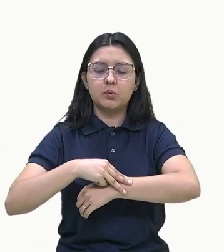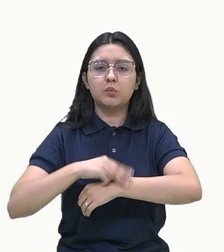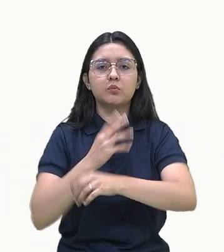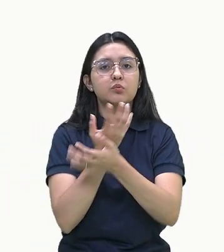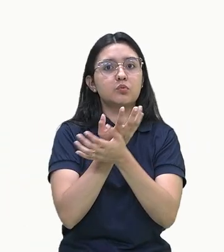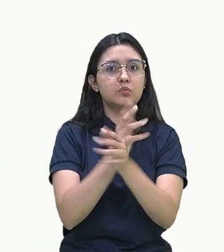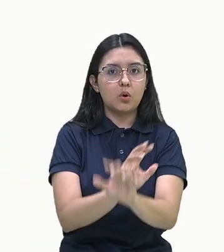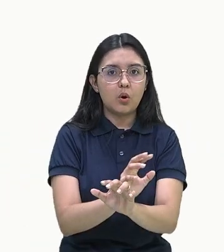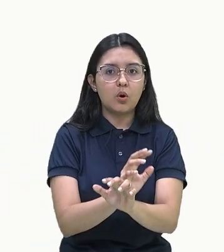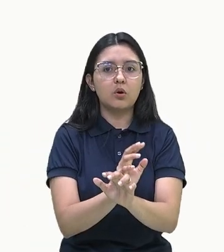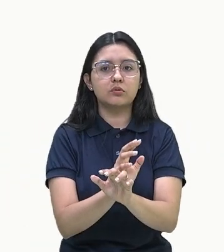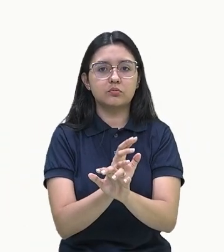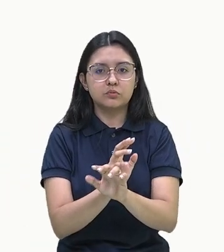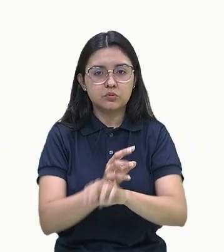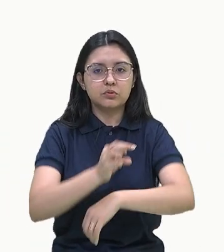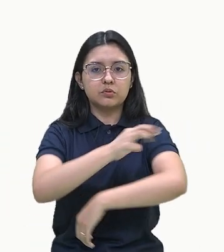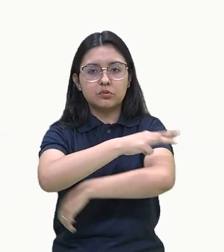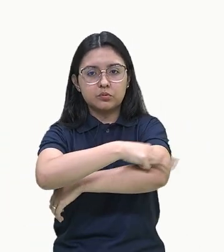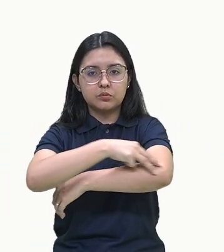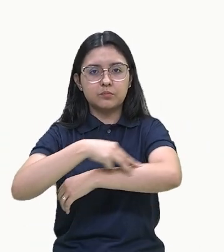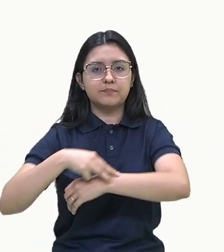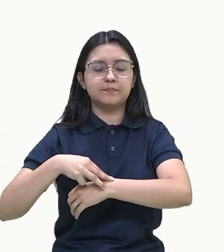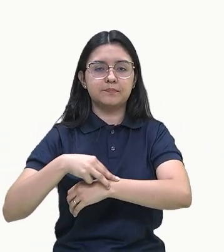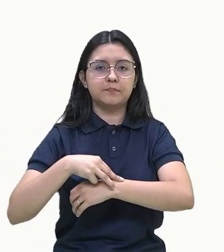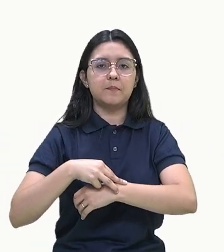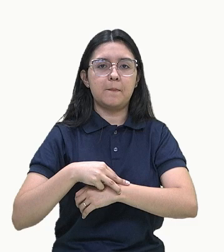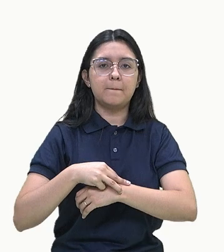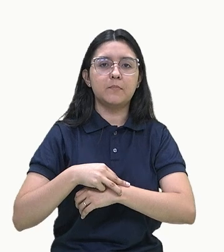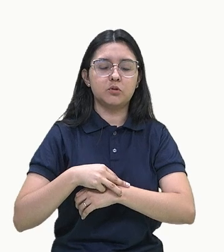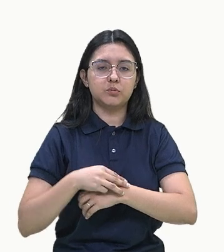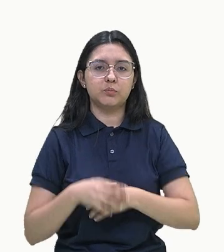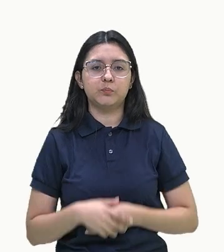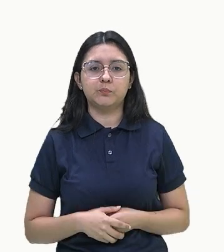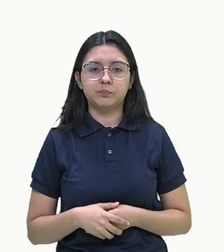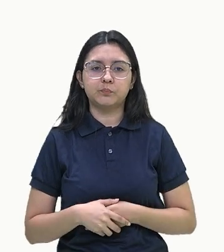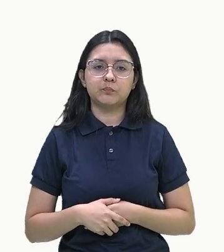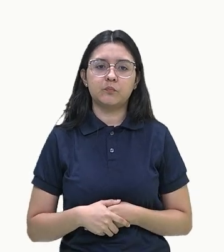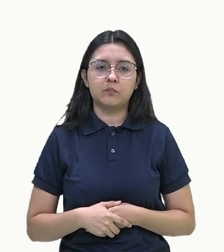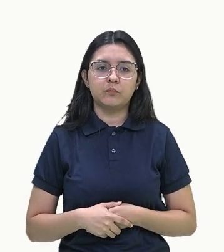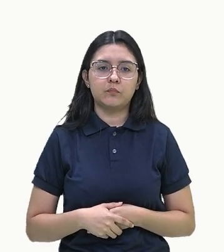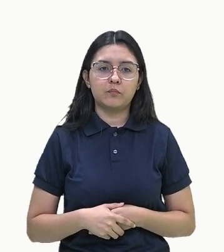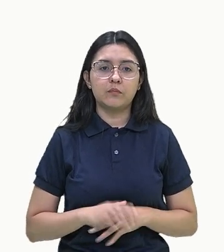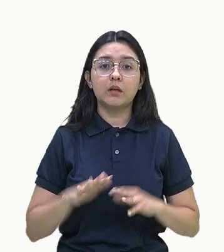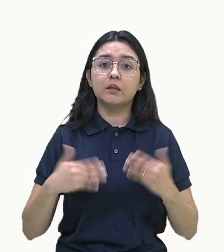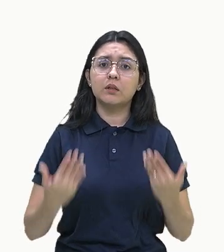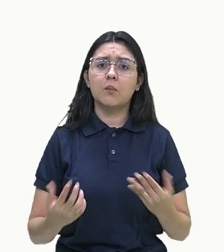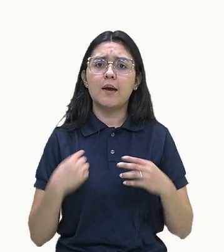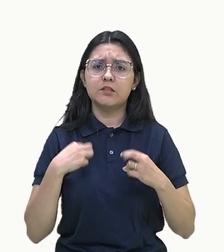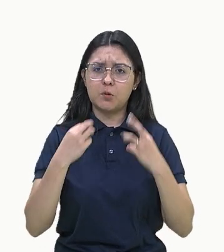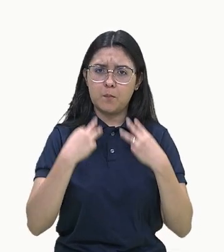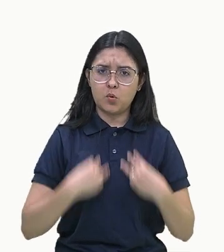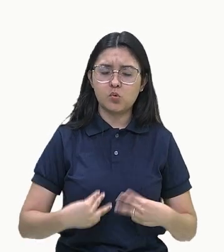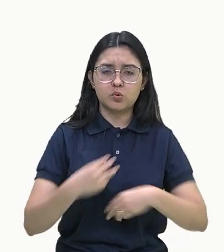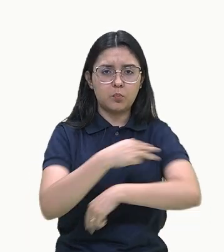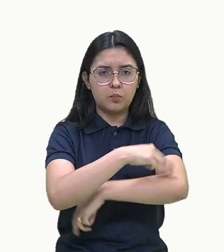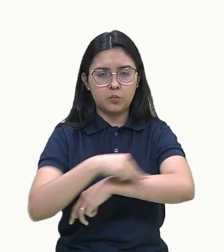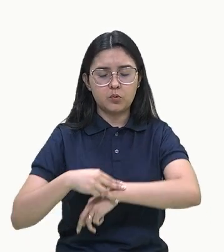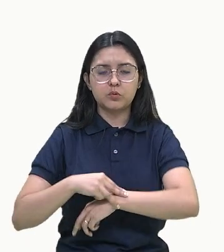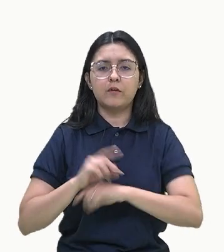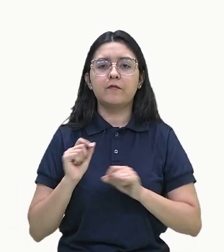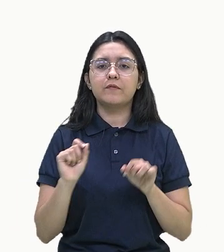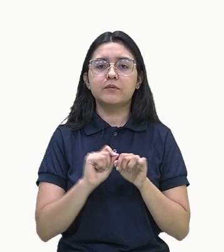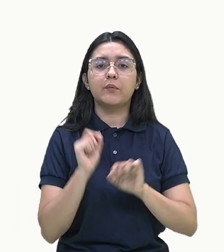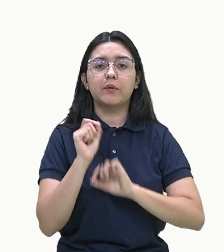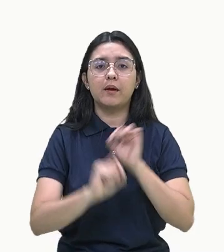né, que compõem o nosso corpo, ele está recoberto por músculos. E esses músculos, eles vão fazer